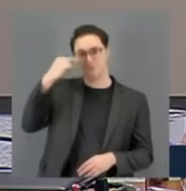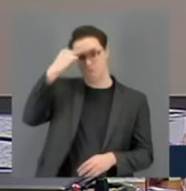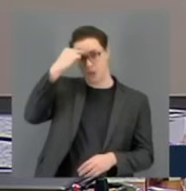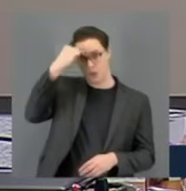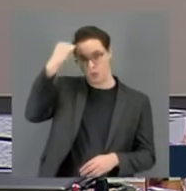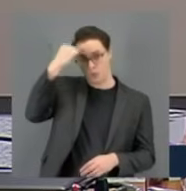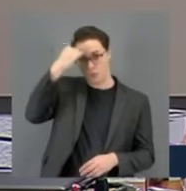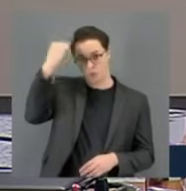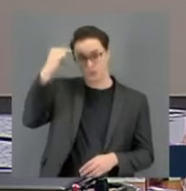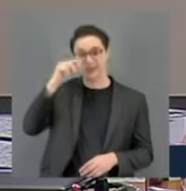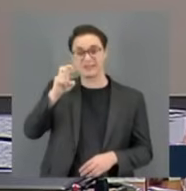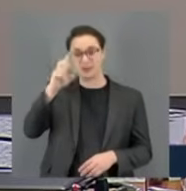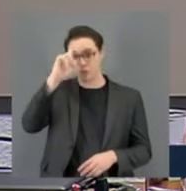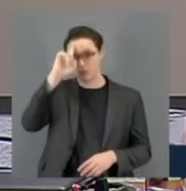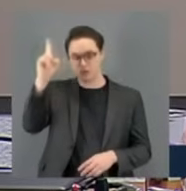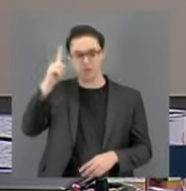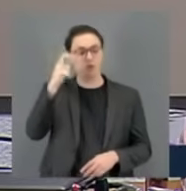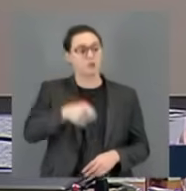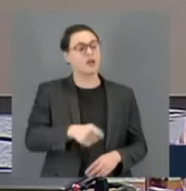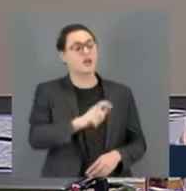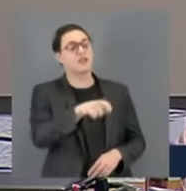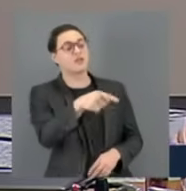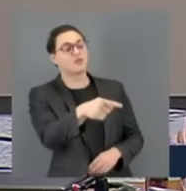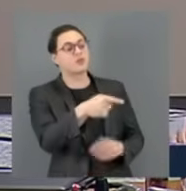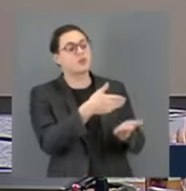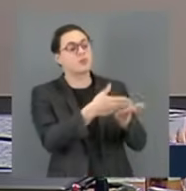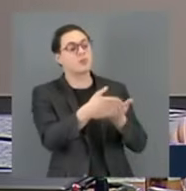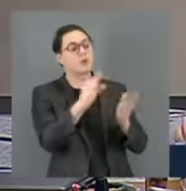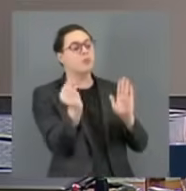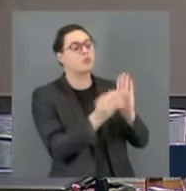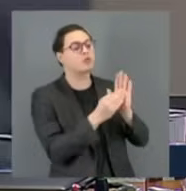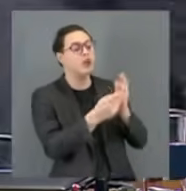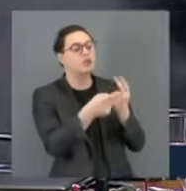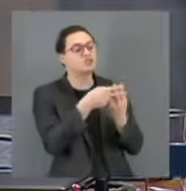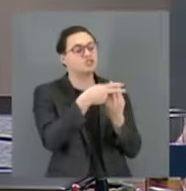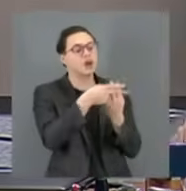as primeiras pessoas que publicaram essa hashtag